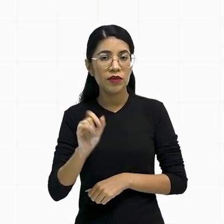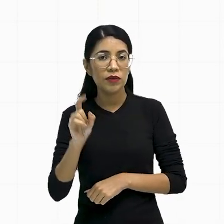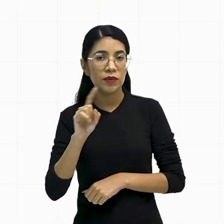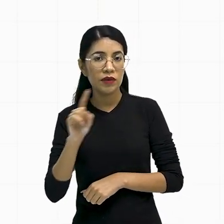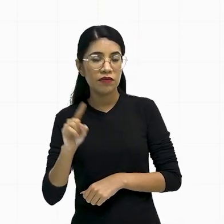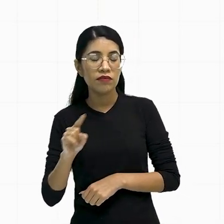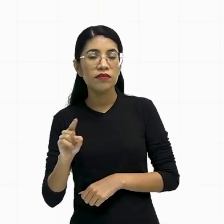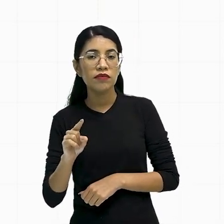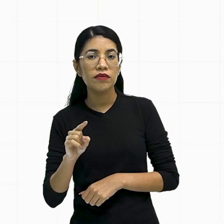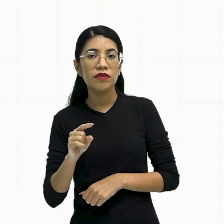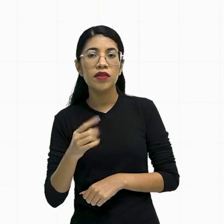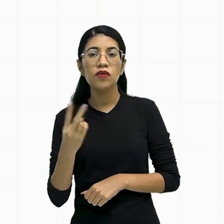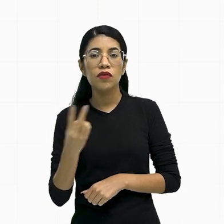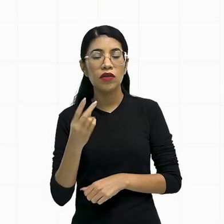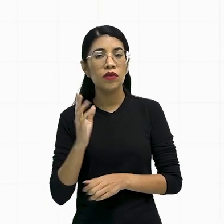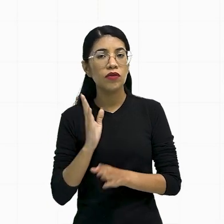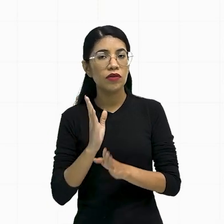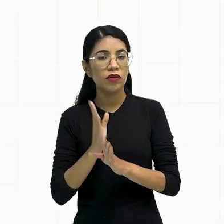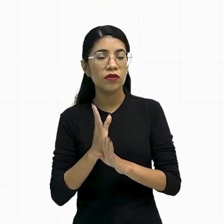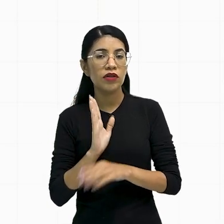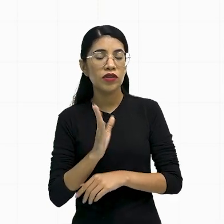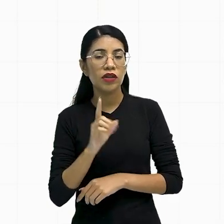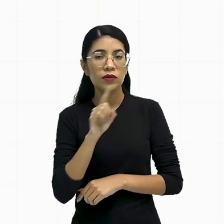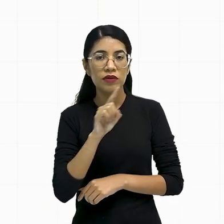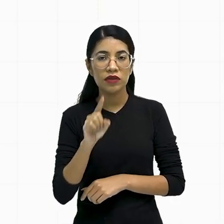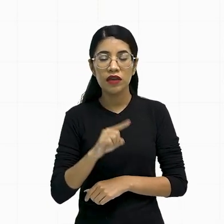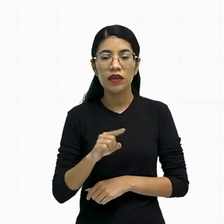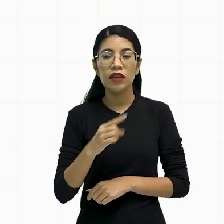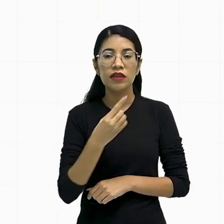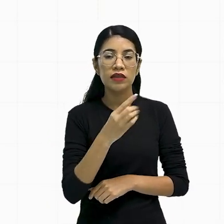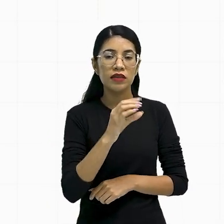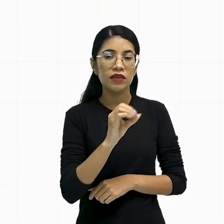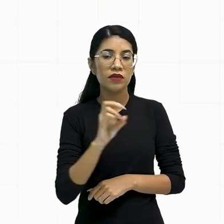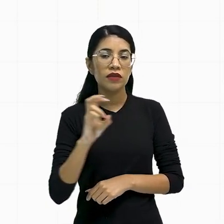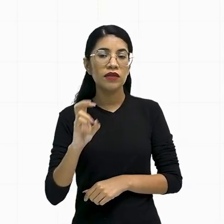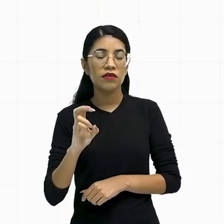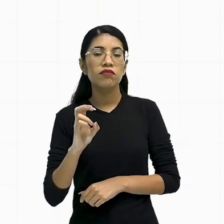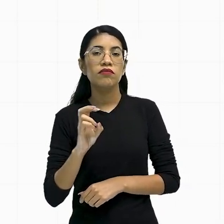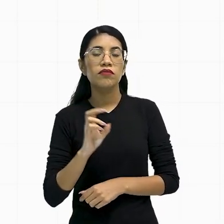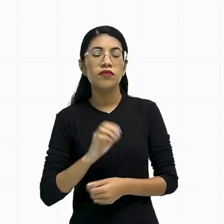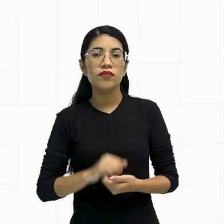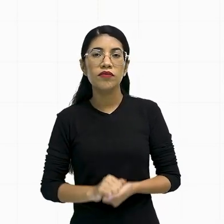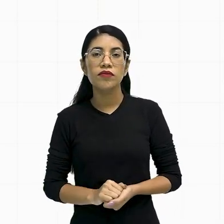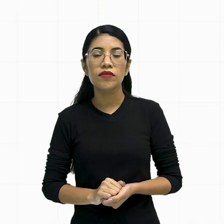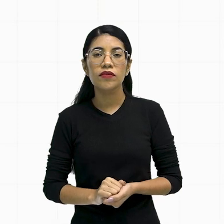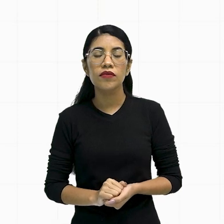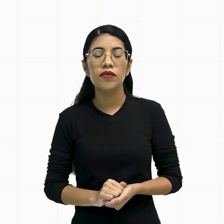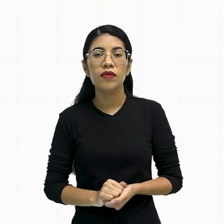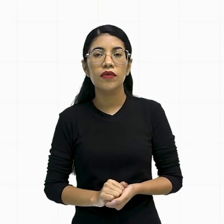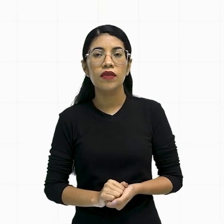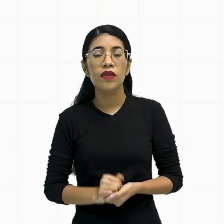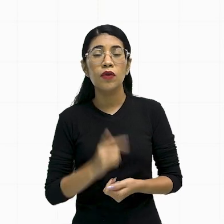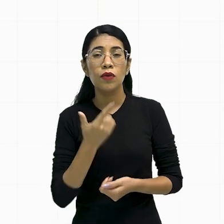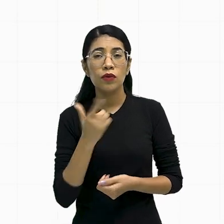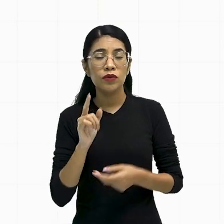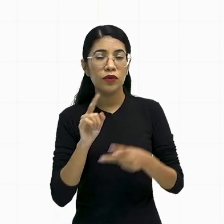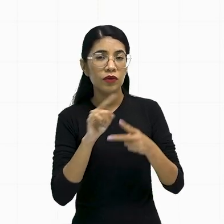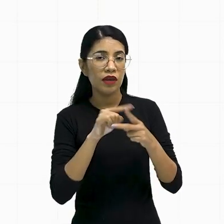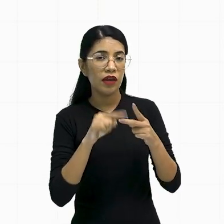Então, o valor de z é esse daí, 105, tá? A gente já consegue encontrar de cara. O restante,